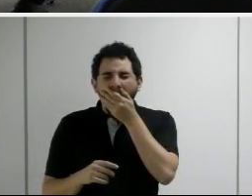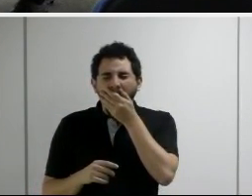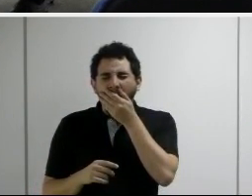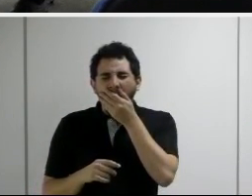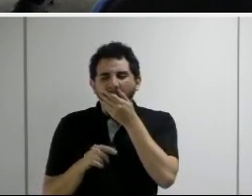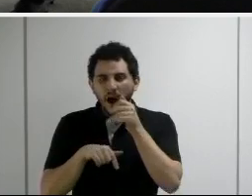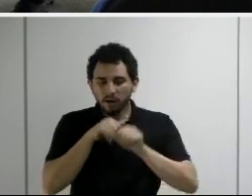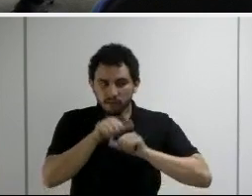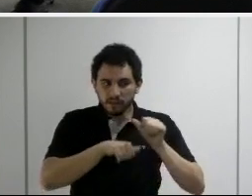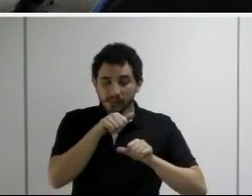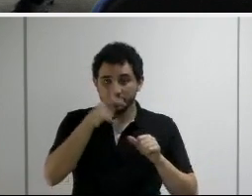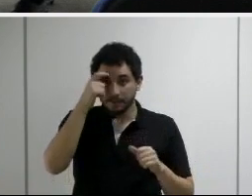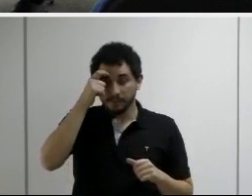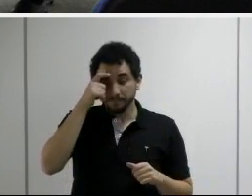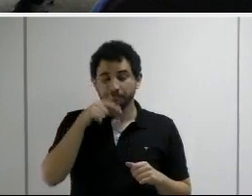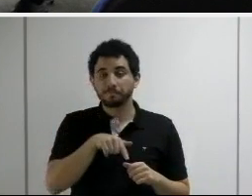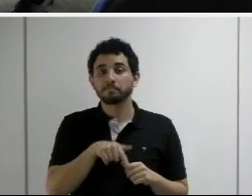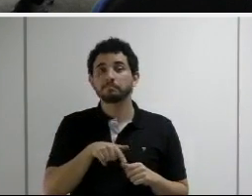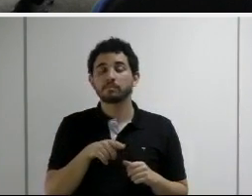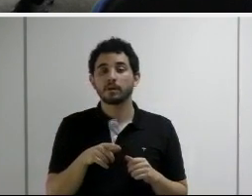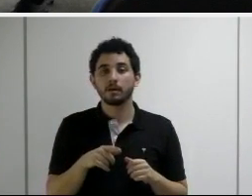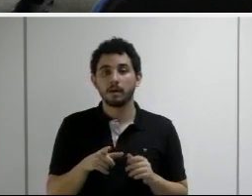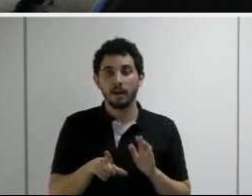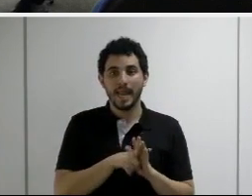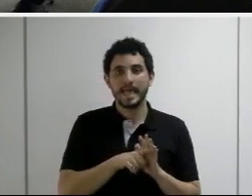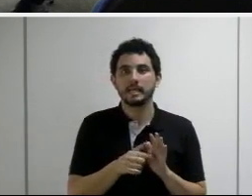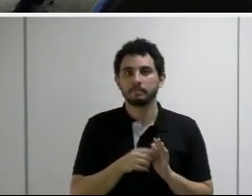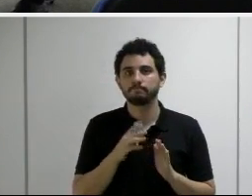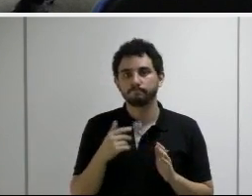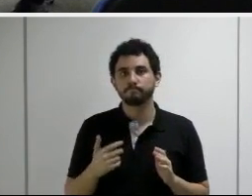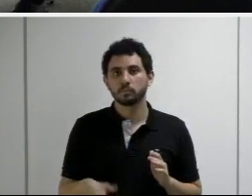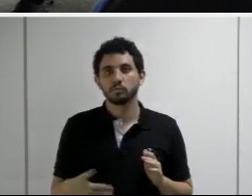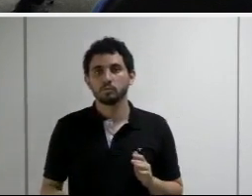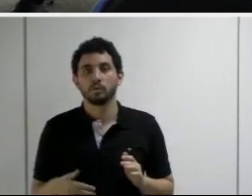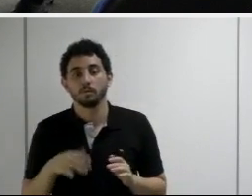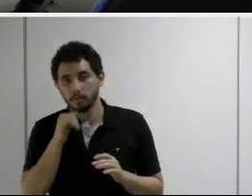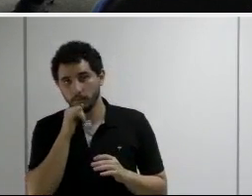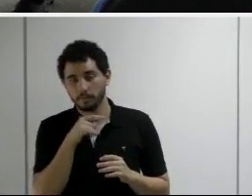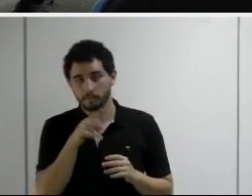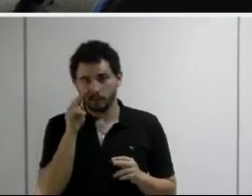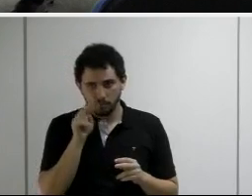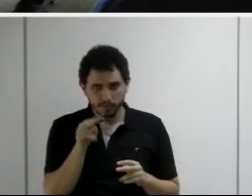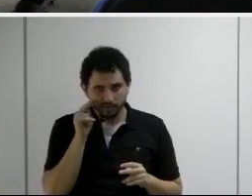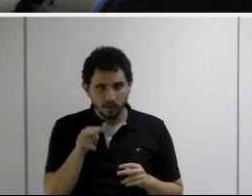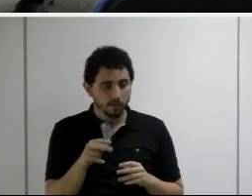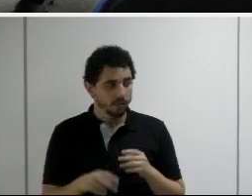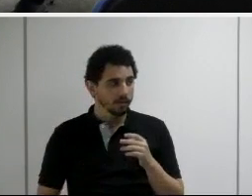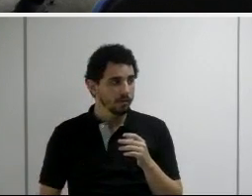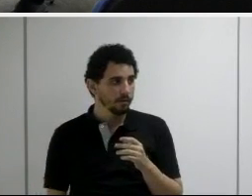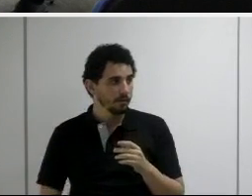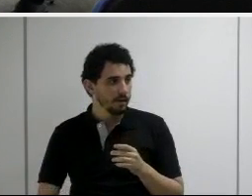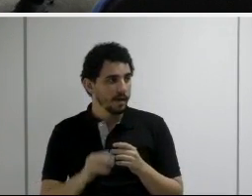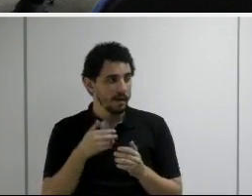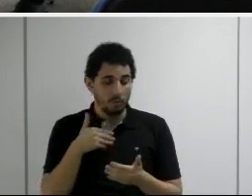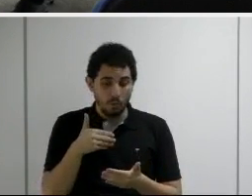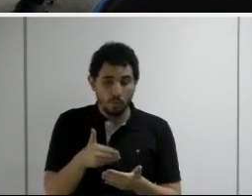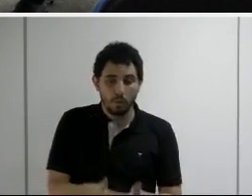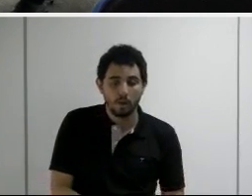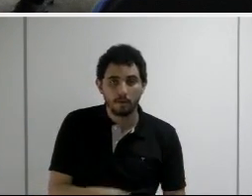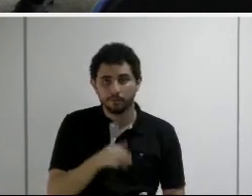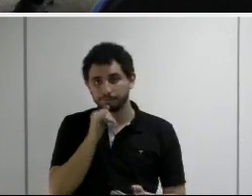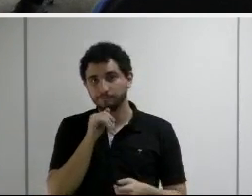a importância, a dimensão que uma lei dessa tem. Não é à toa que, por exemplo, até observei isso aos 49 lá do segundo tempo, quando